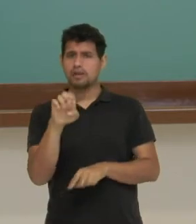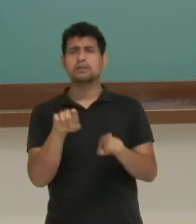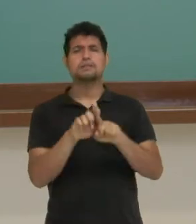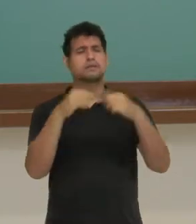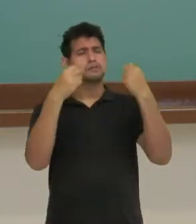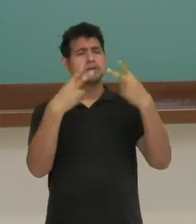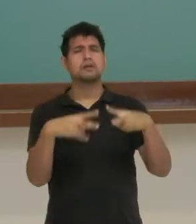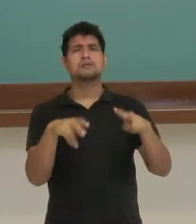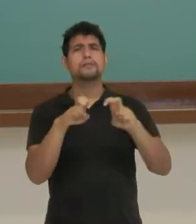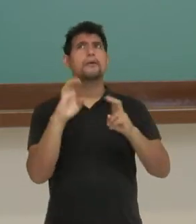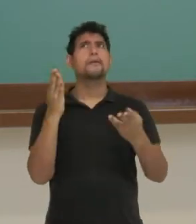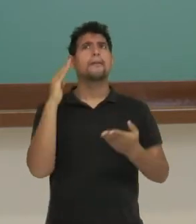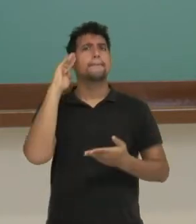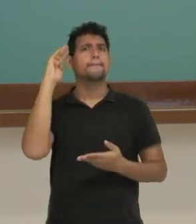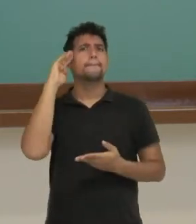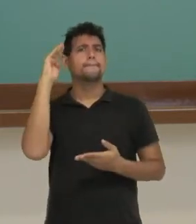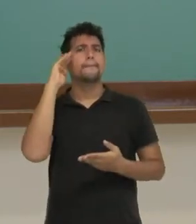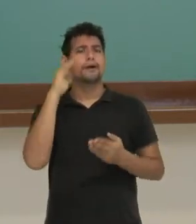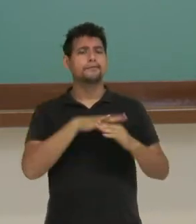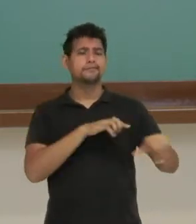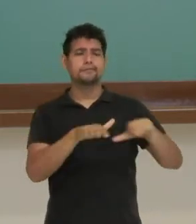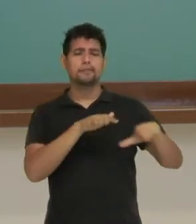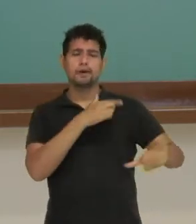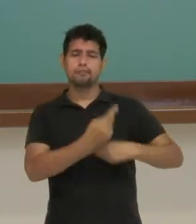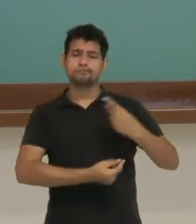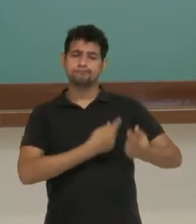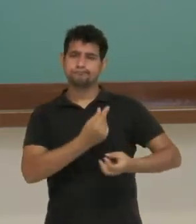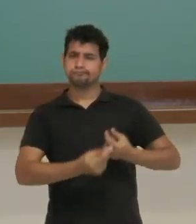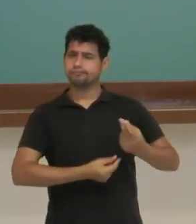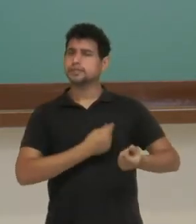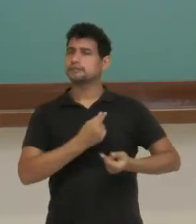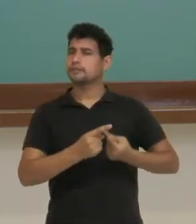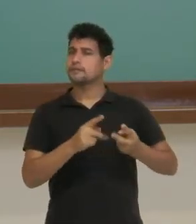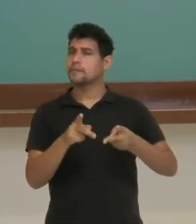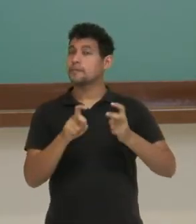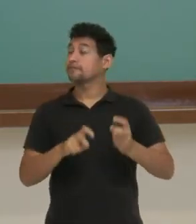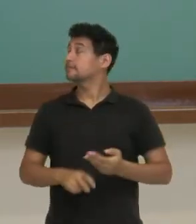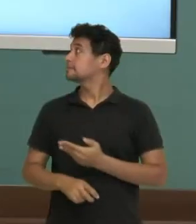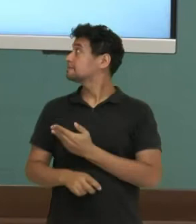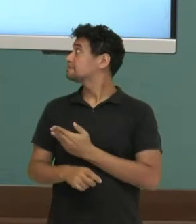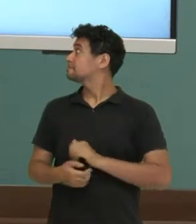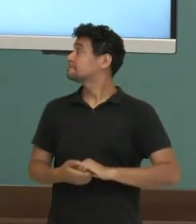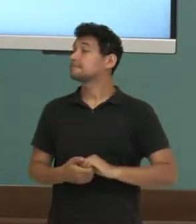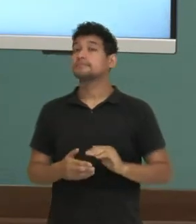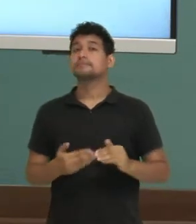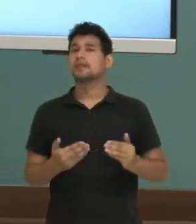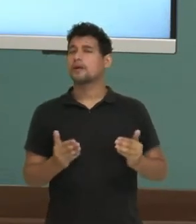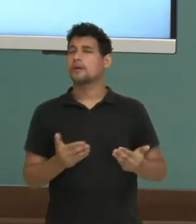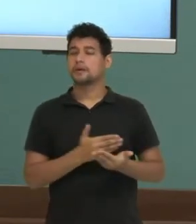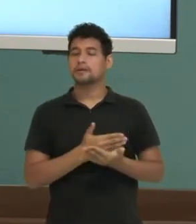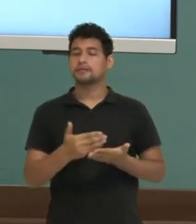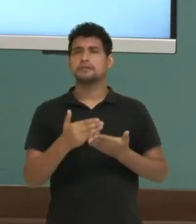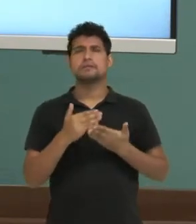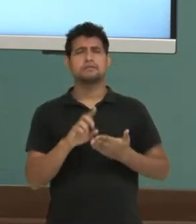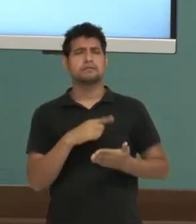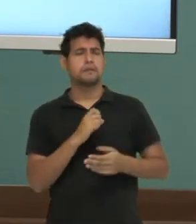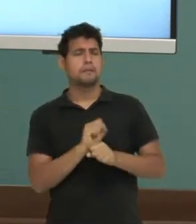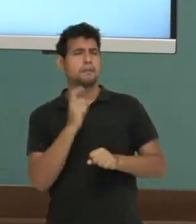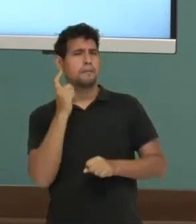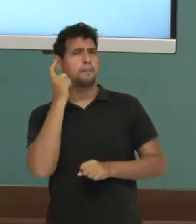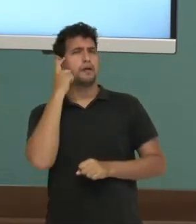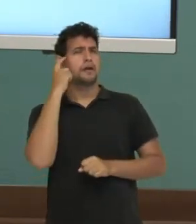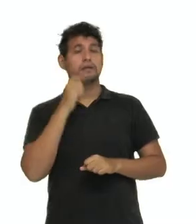também sobre as suas principais atividades econômicas, ok? Então, vamos ver então a partir de agora. Vamos refletir então, olha